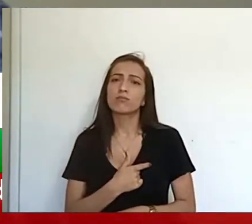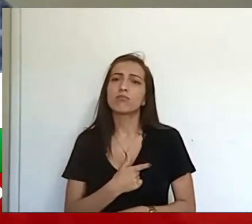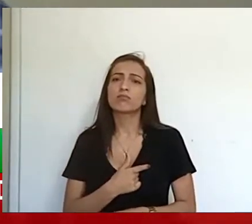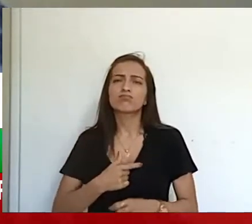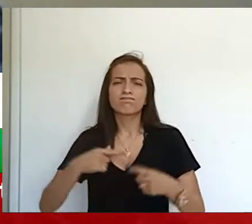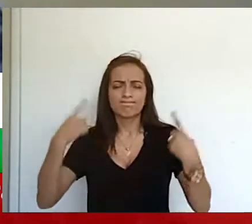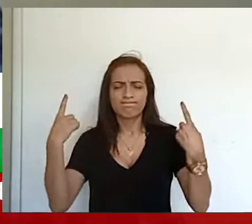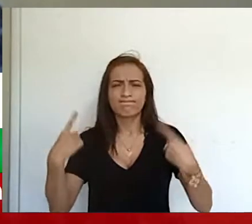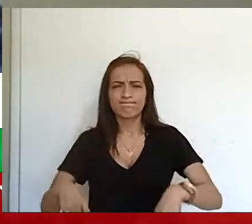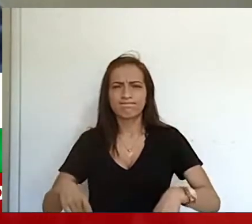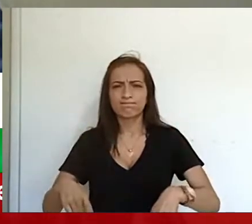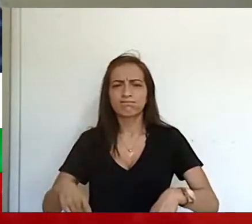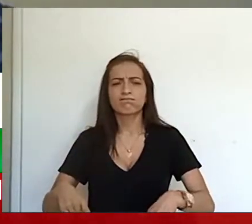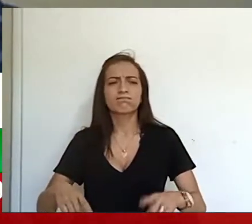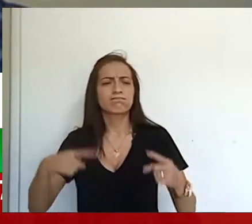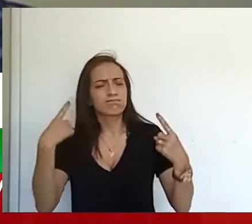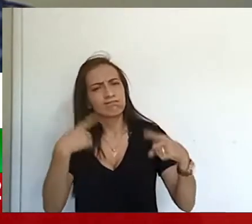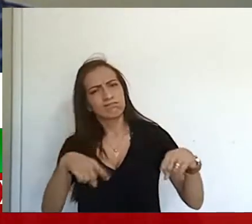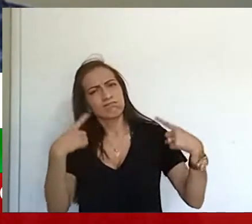nossas potencialidades também, né?